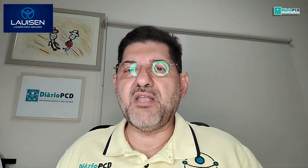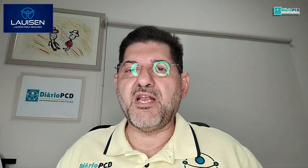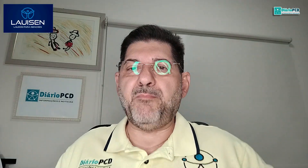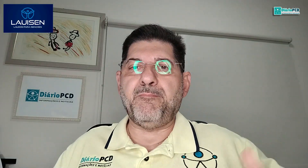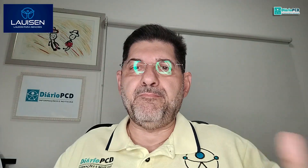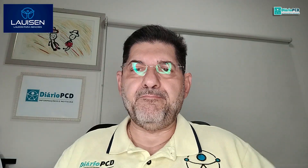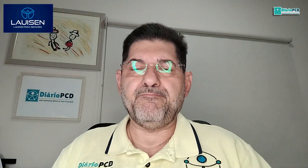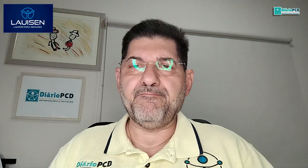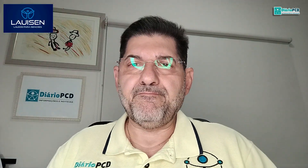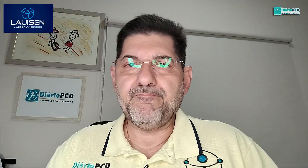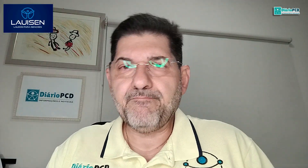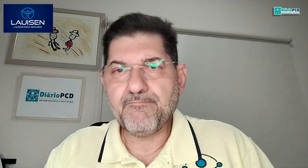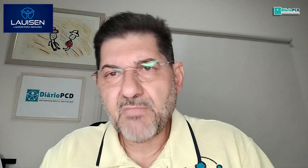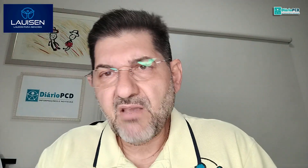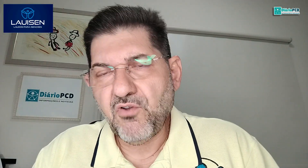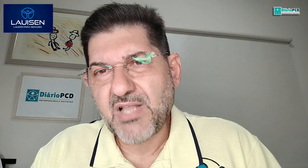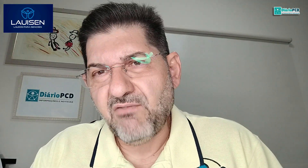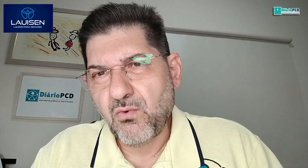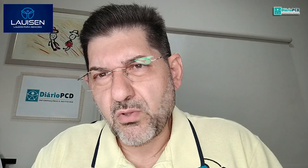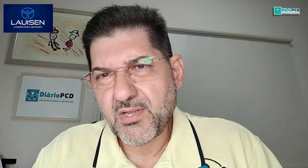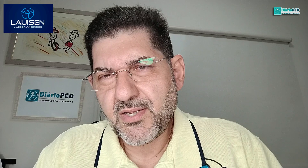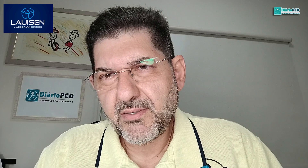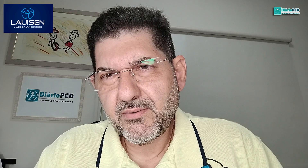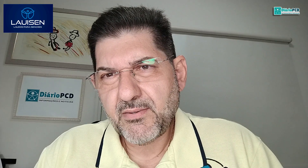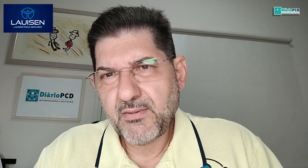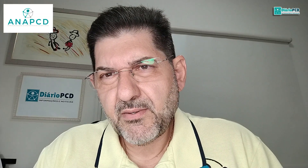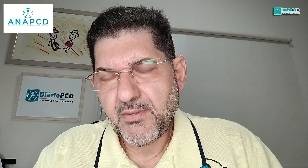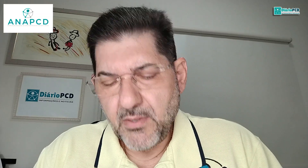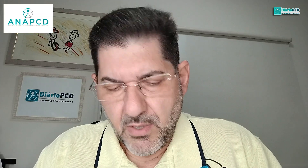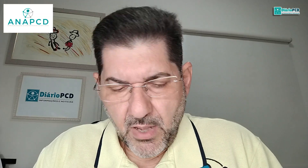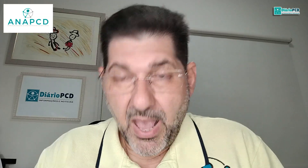vinha o líder e votava contra.